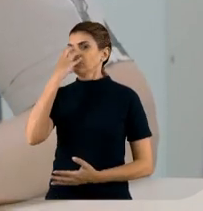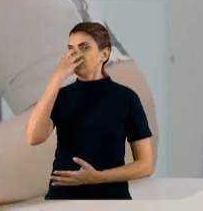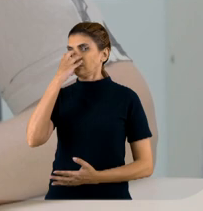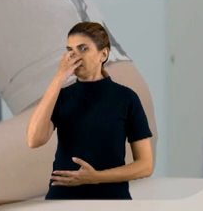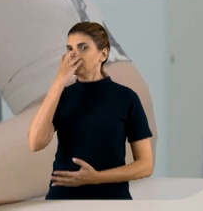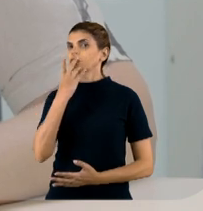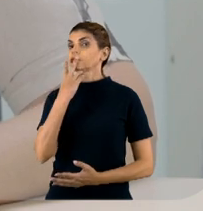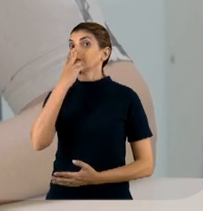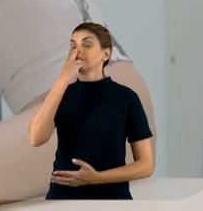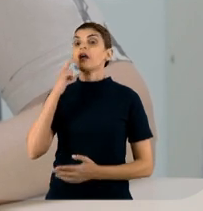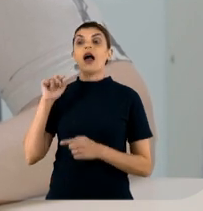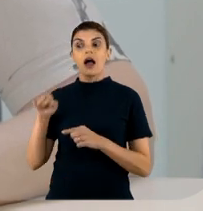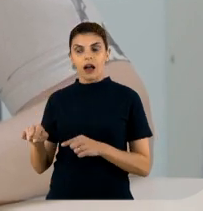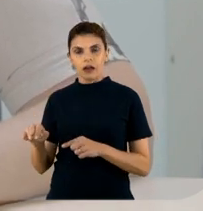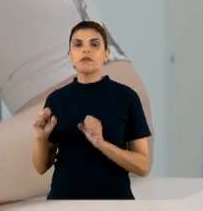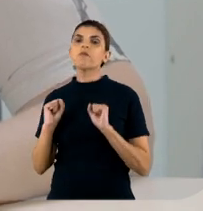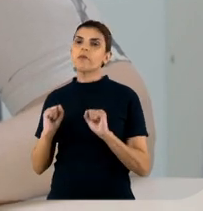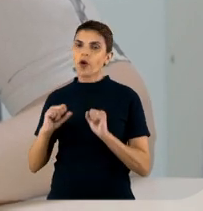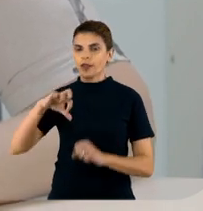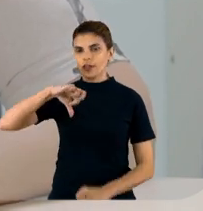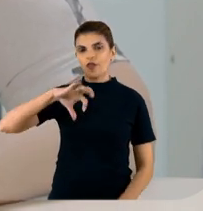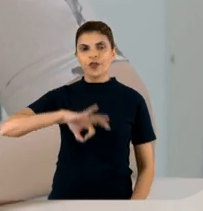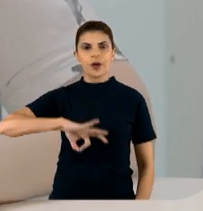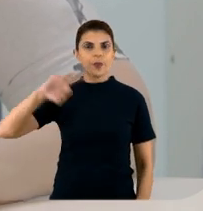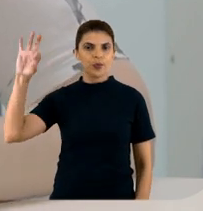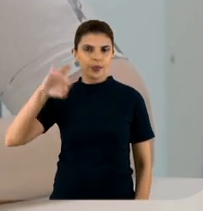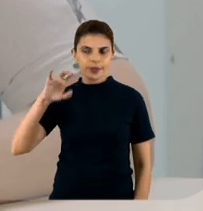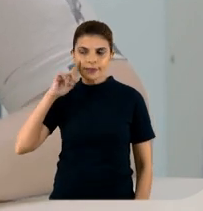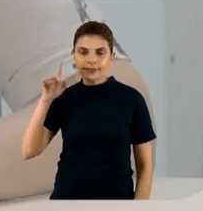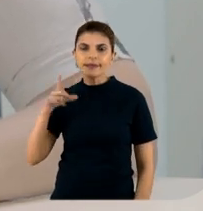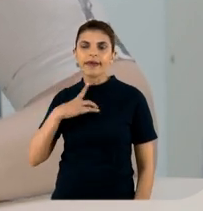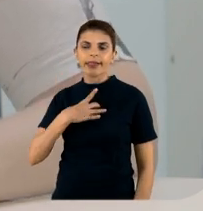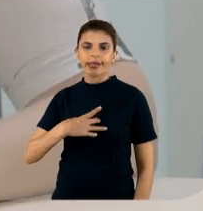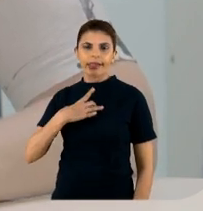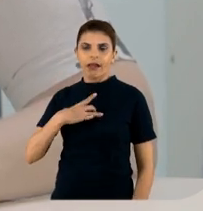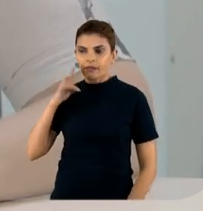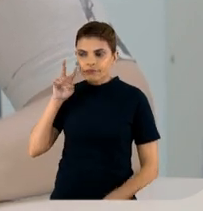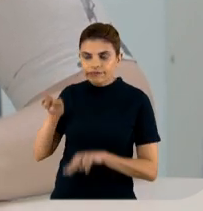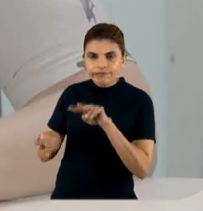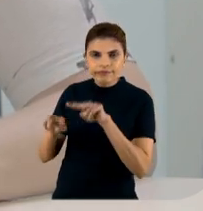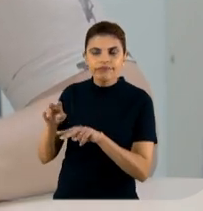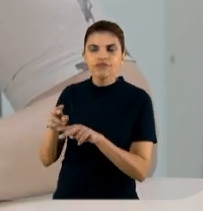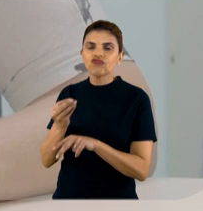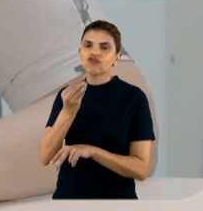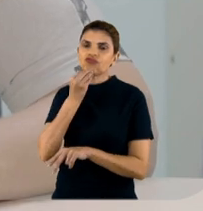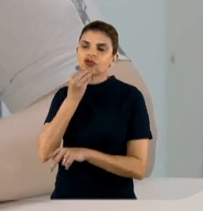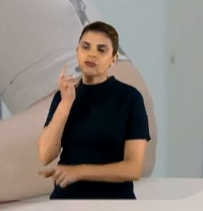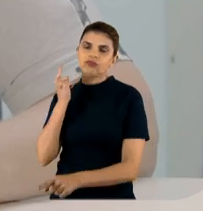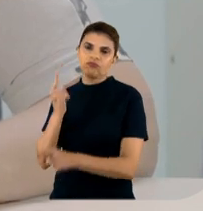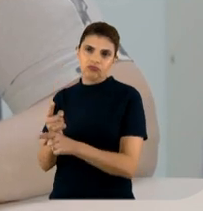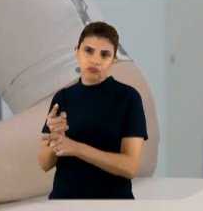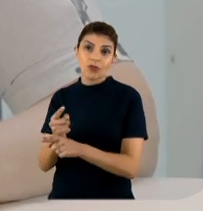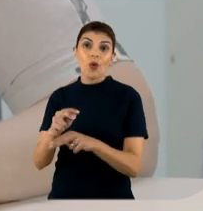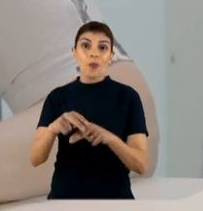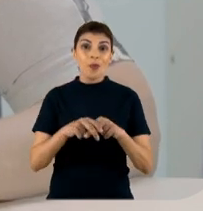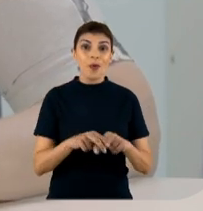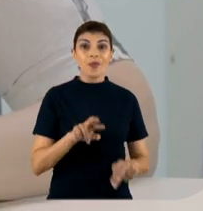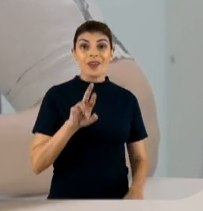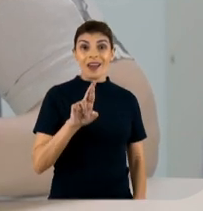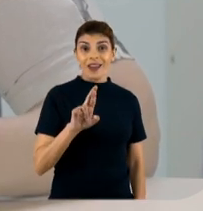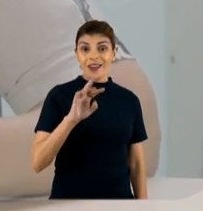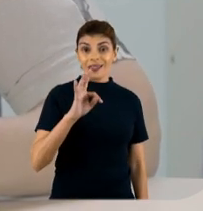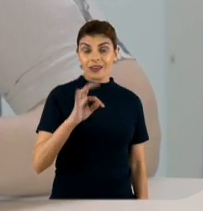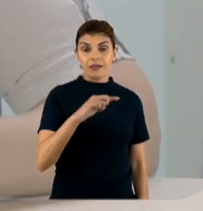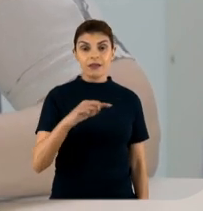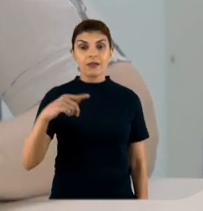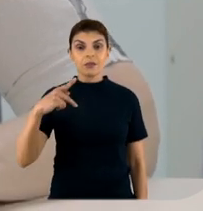aí essa sensibilidade aumenta 90% né então a a chance de você detectar porque o rtpcr é o